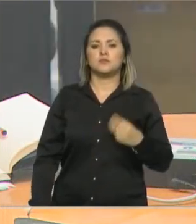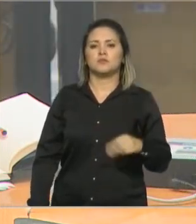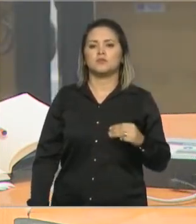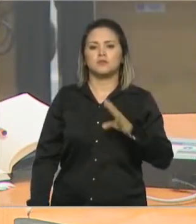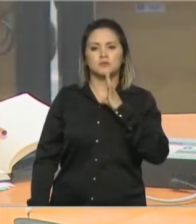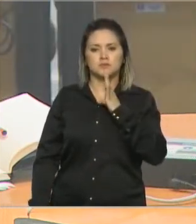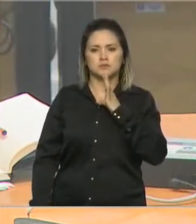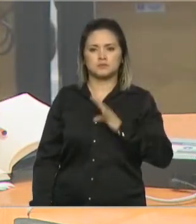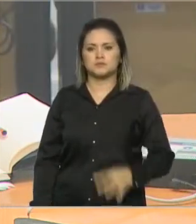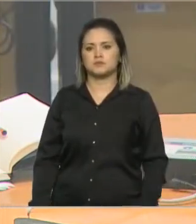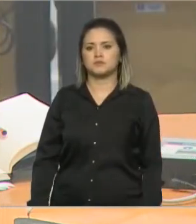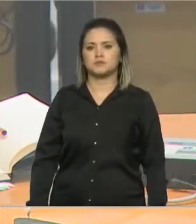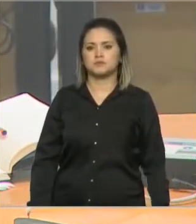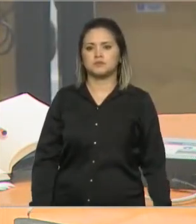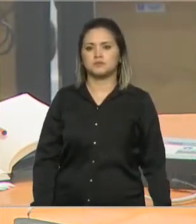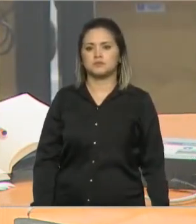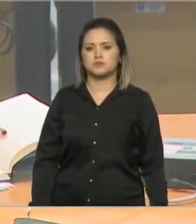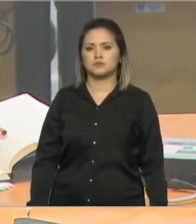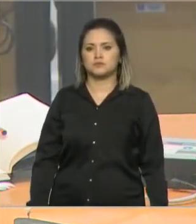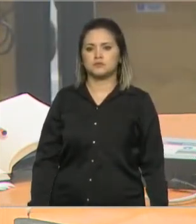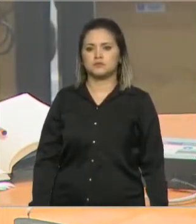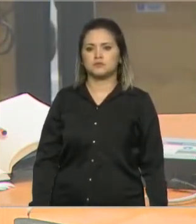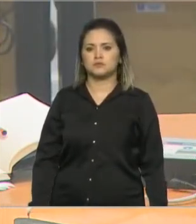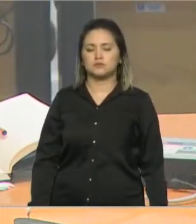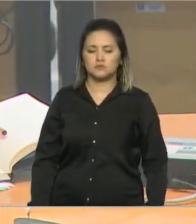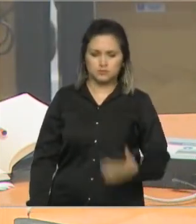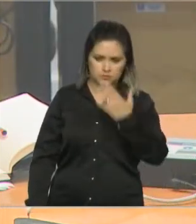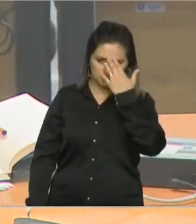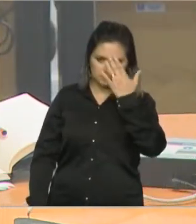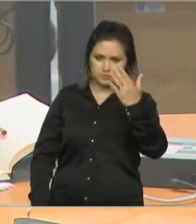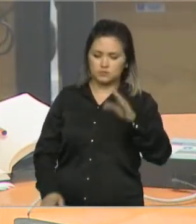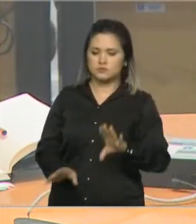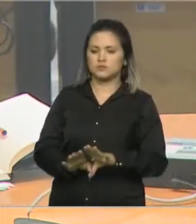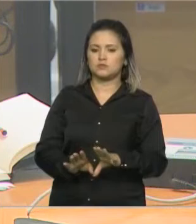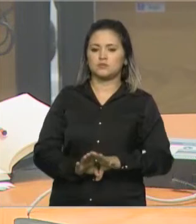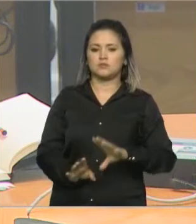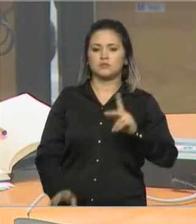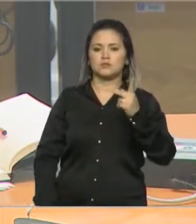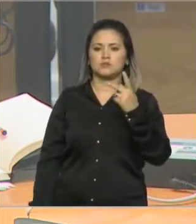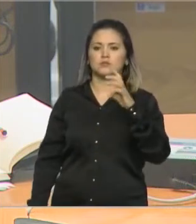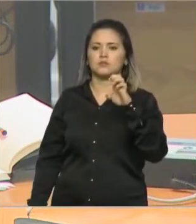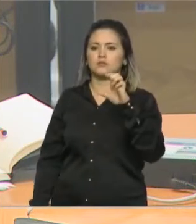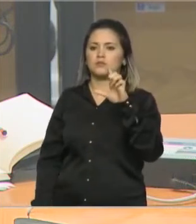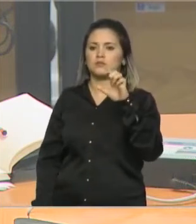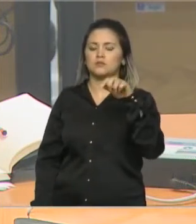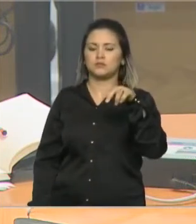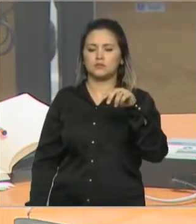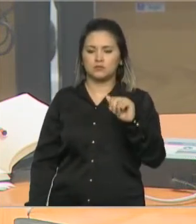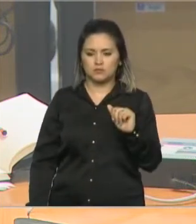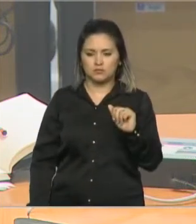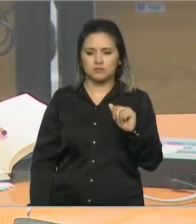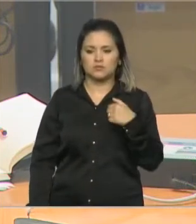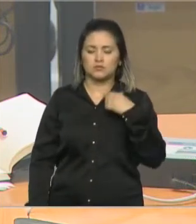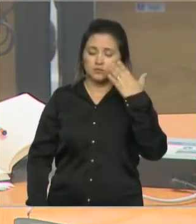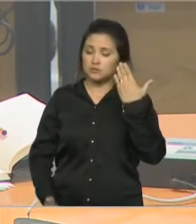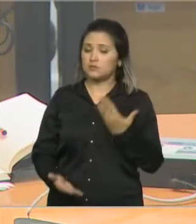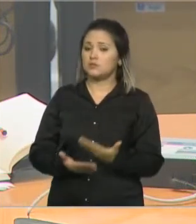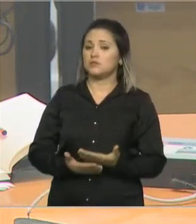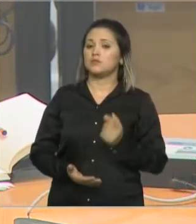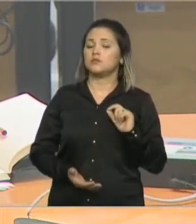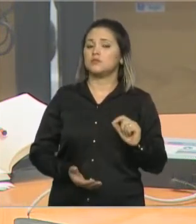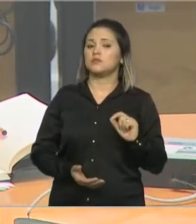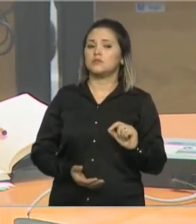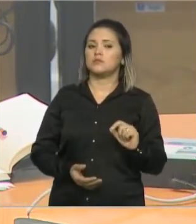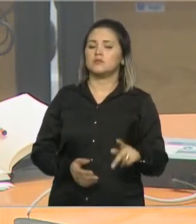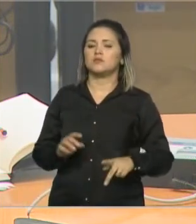agradecer também aqui as palavras da doutora Helena e, de fato, reconhecer que acredito ser algo que o Maranhão tem